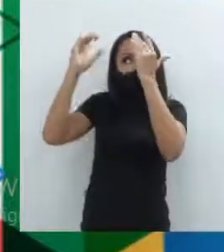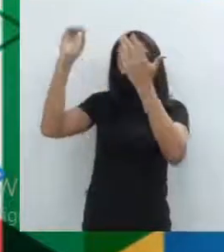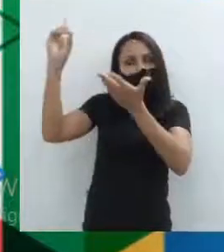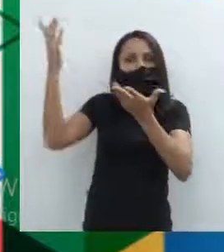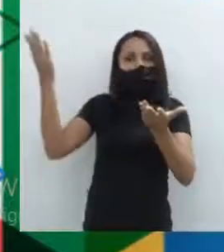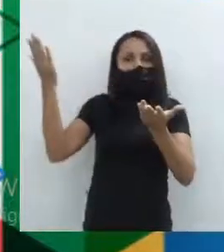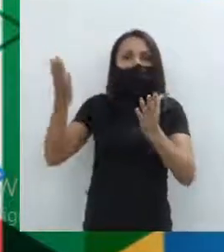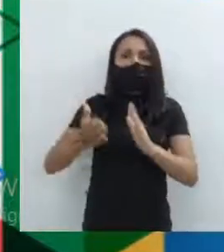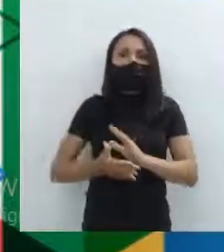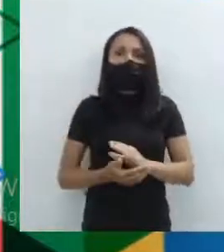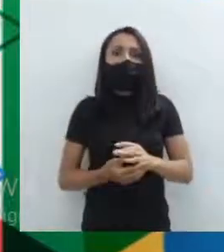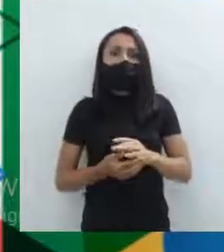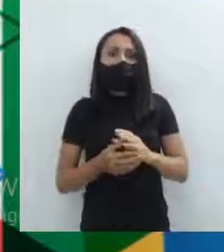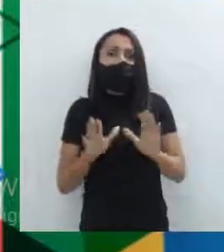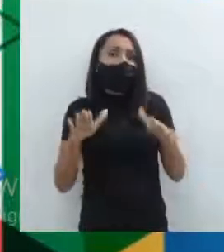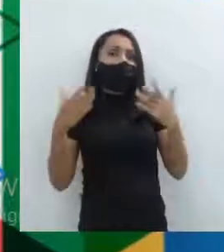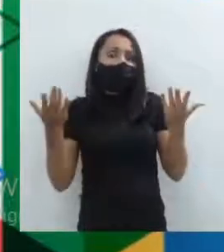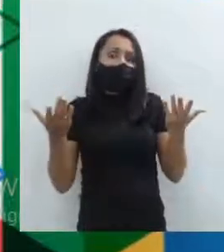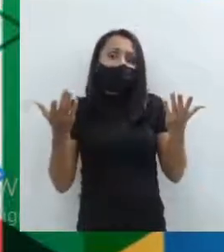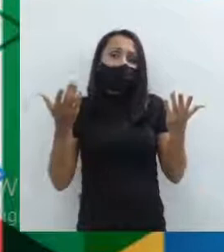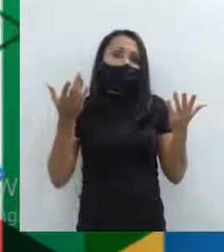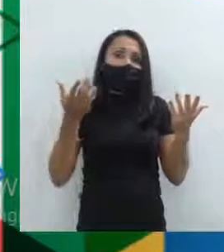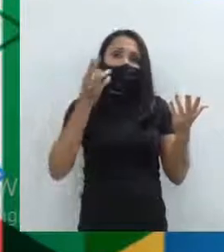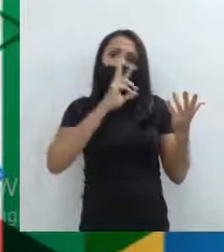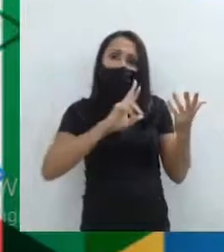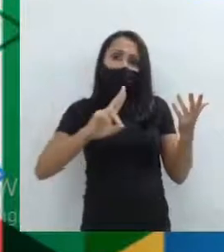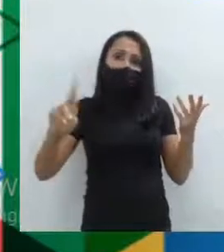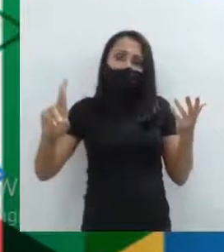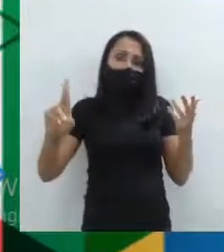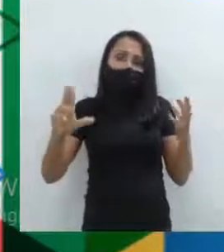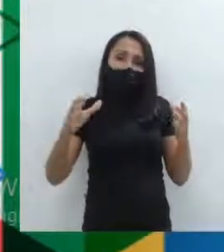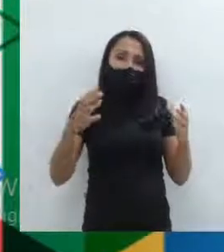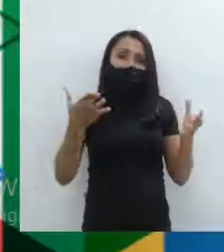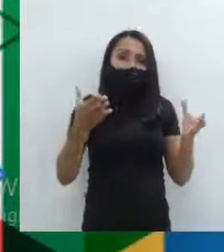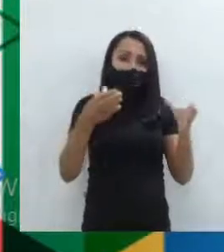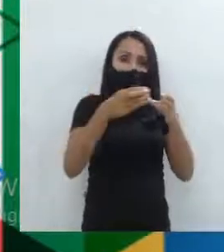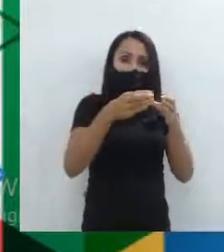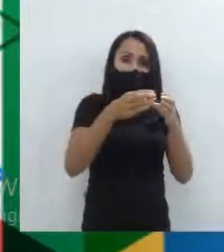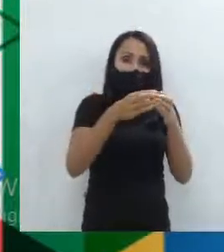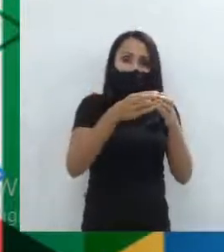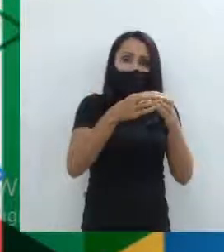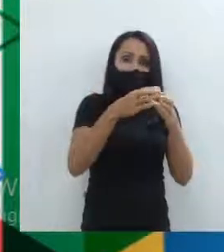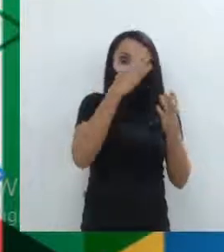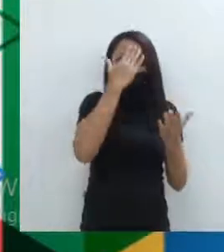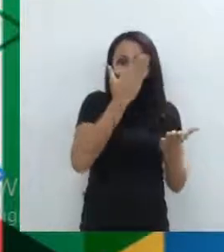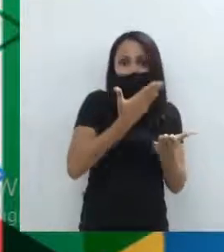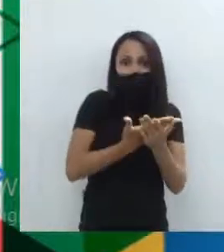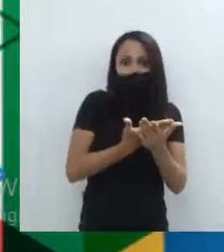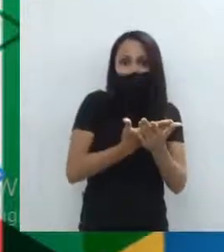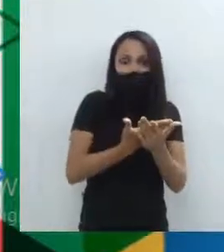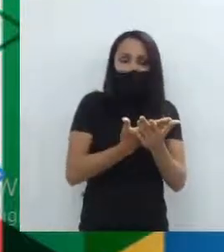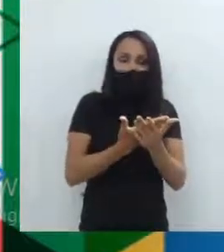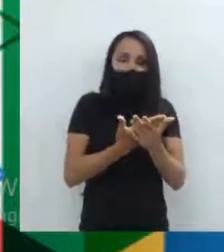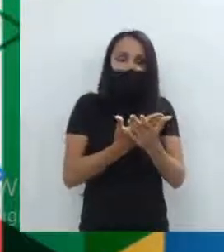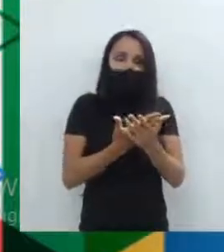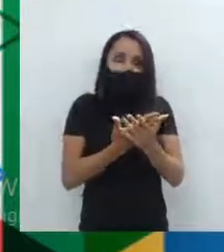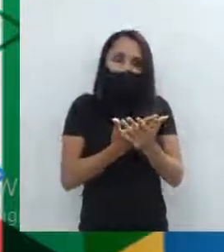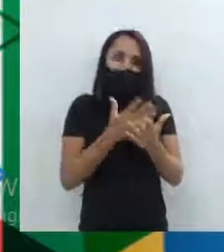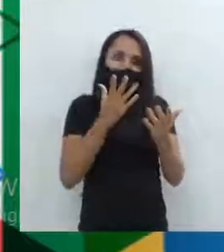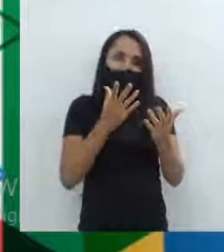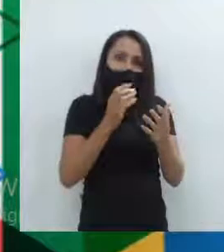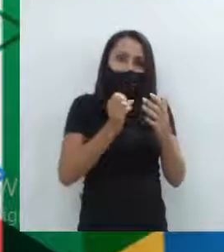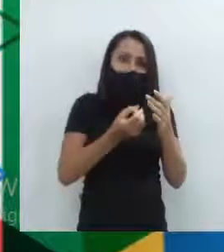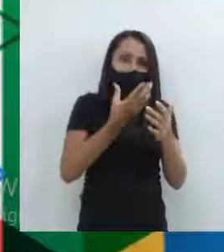diferença? Vamos lá. Religião, conjunto de crenças, certo? Que é aparado por uma